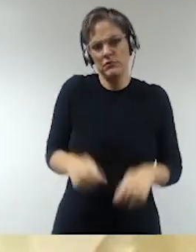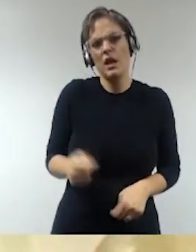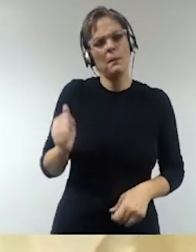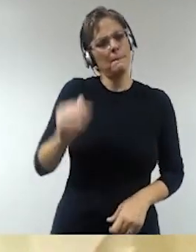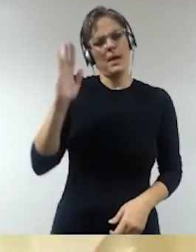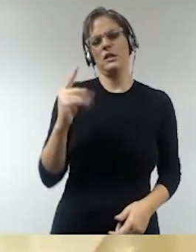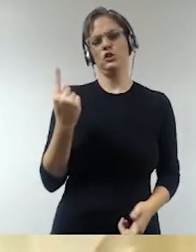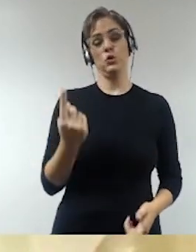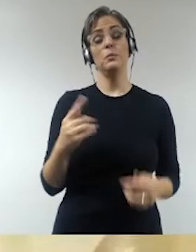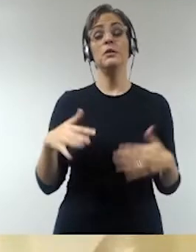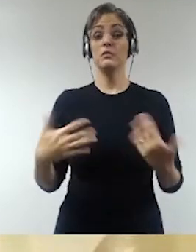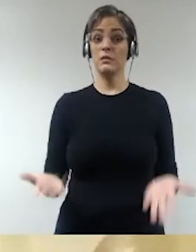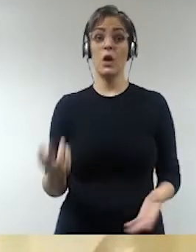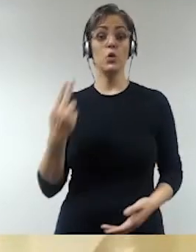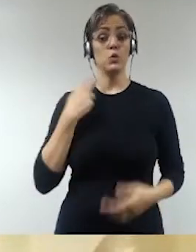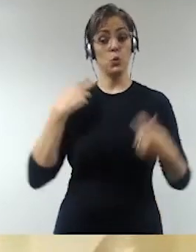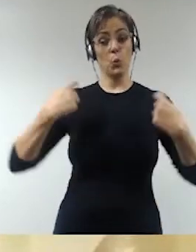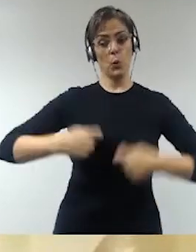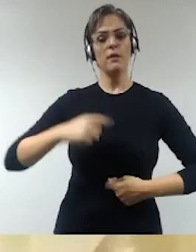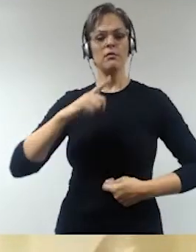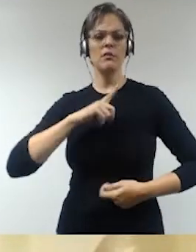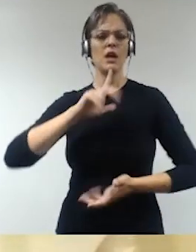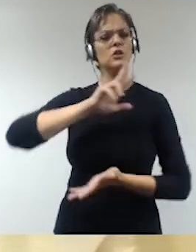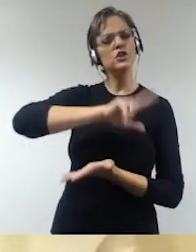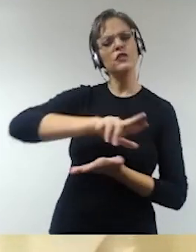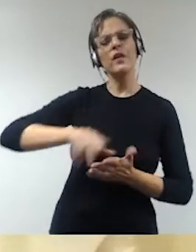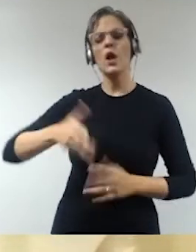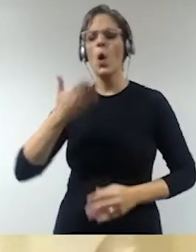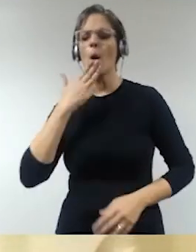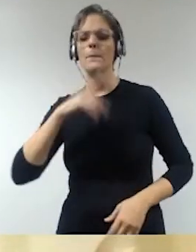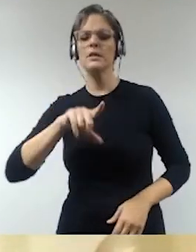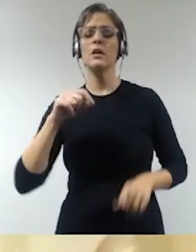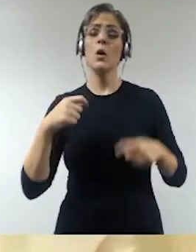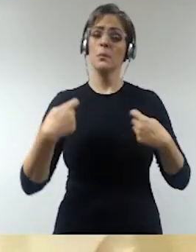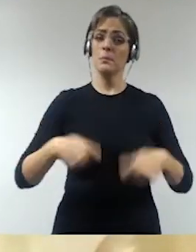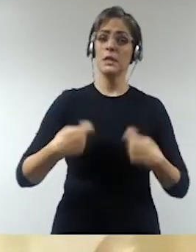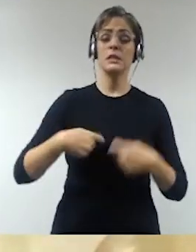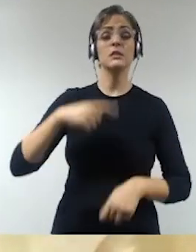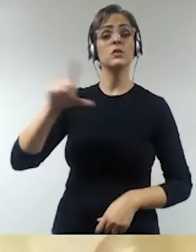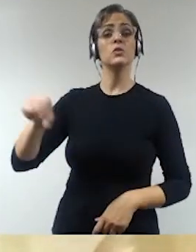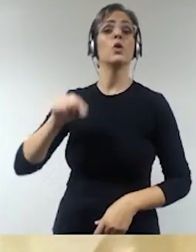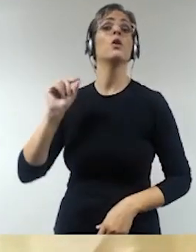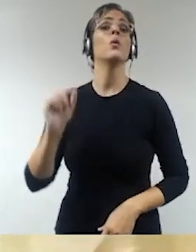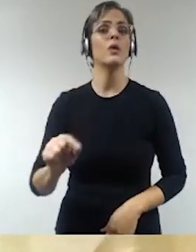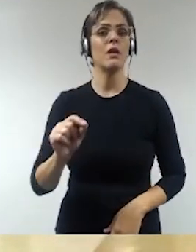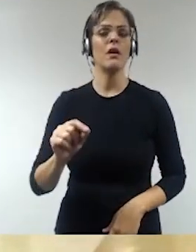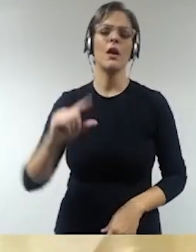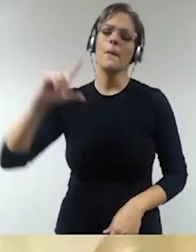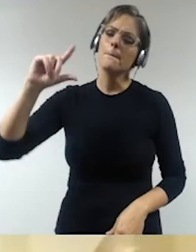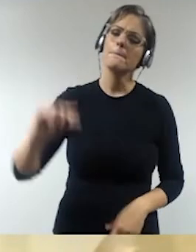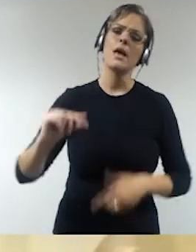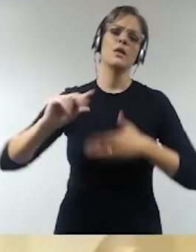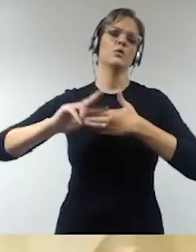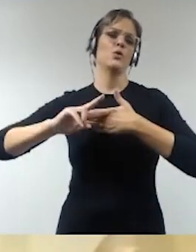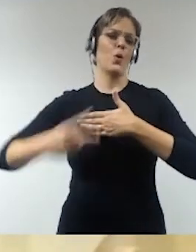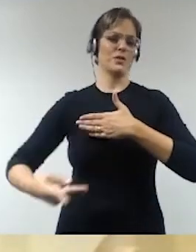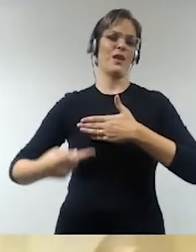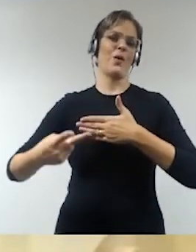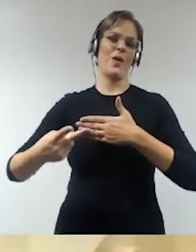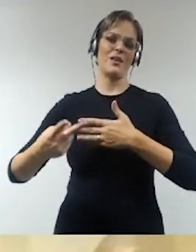impõe ao juiz? Que, dentre as várias alternativas possíveis, que ele dê privilégio àquela que gere menos